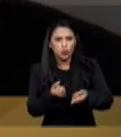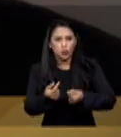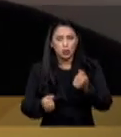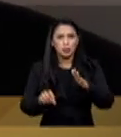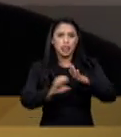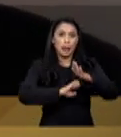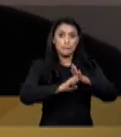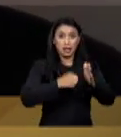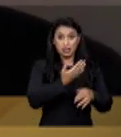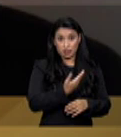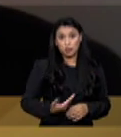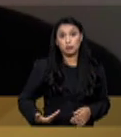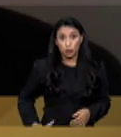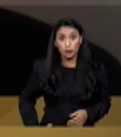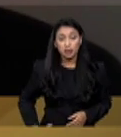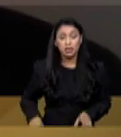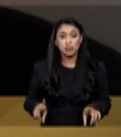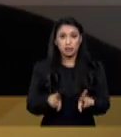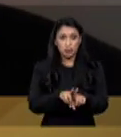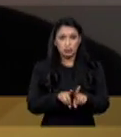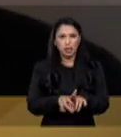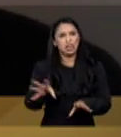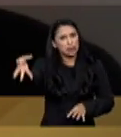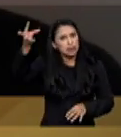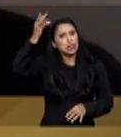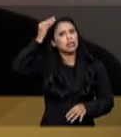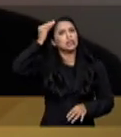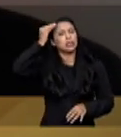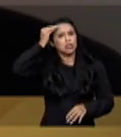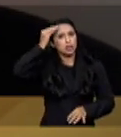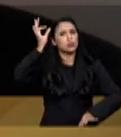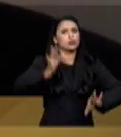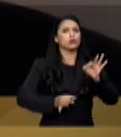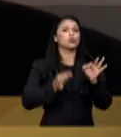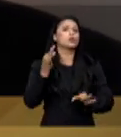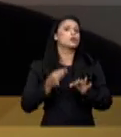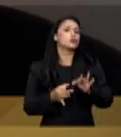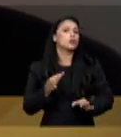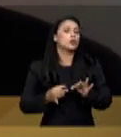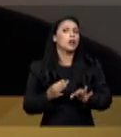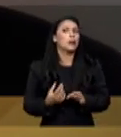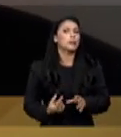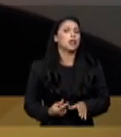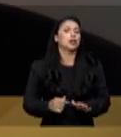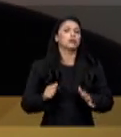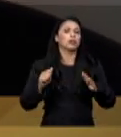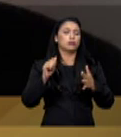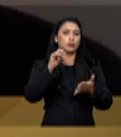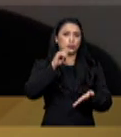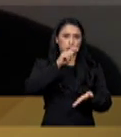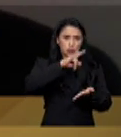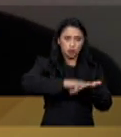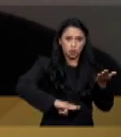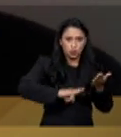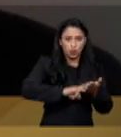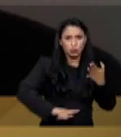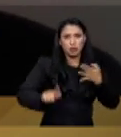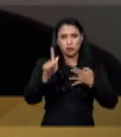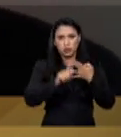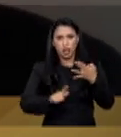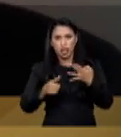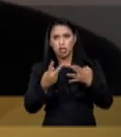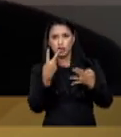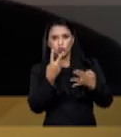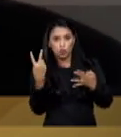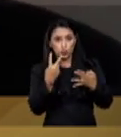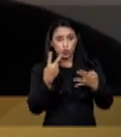públicas, uma vez mais, entendeu-se no julgamento daqueles agravos e dos dois inquéritos